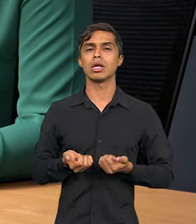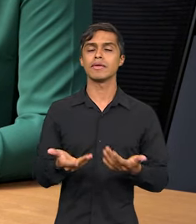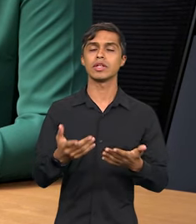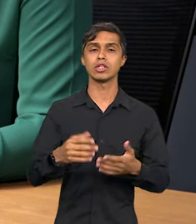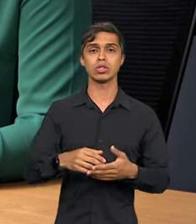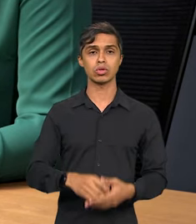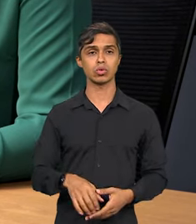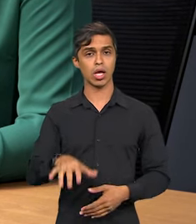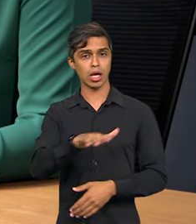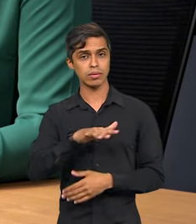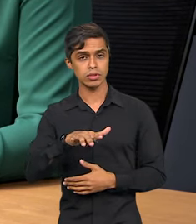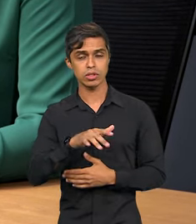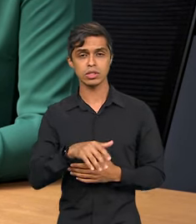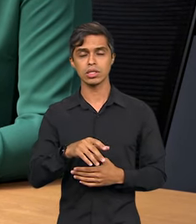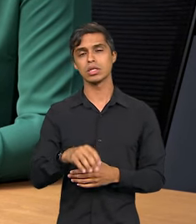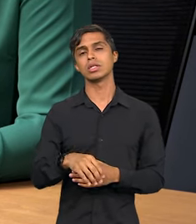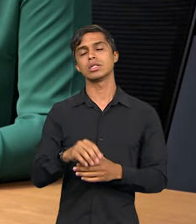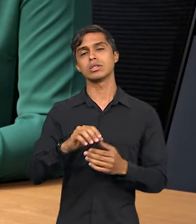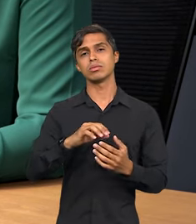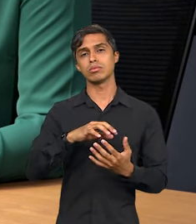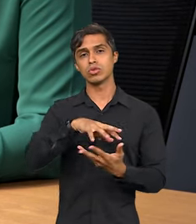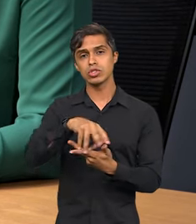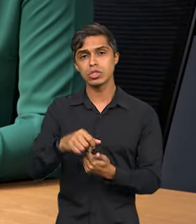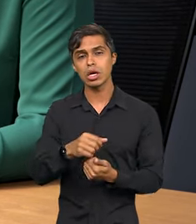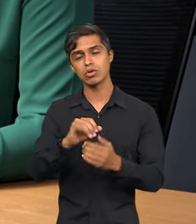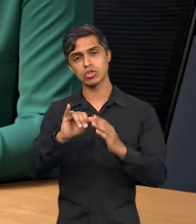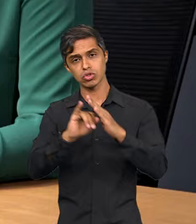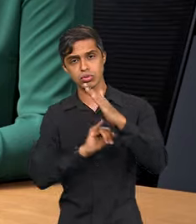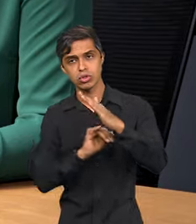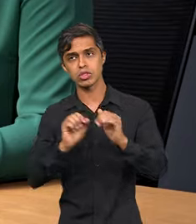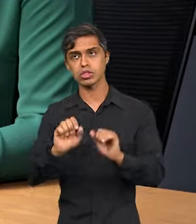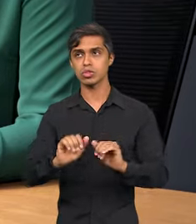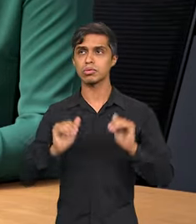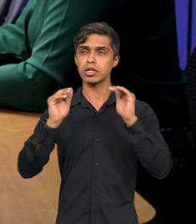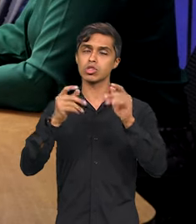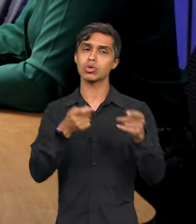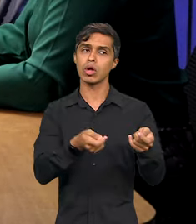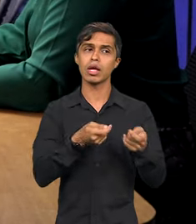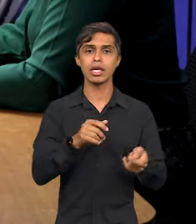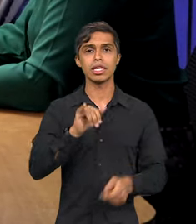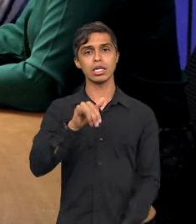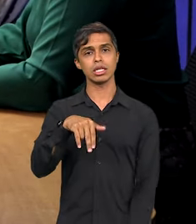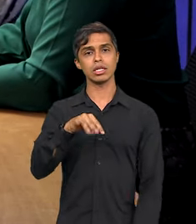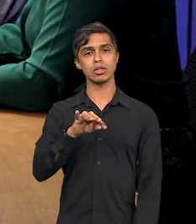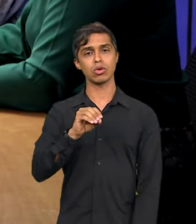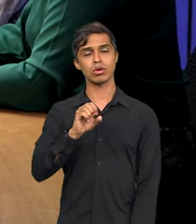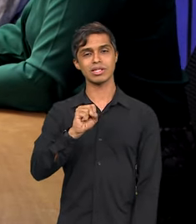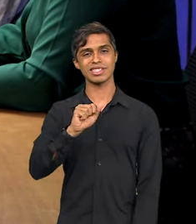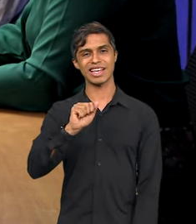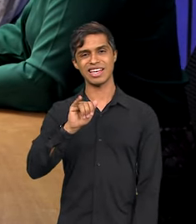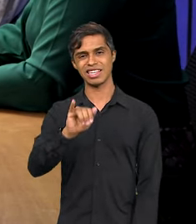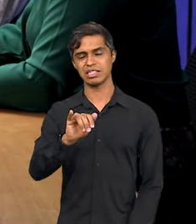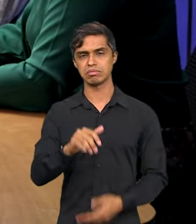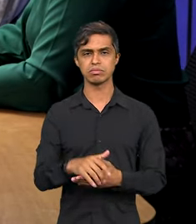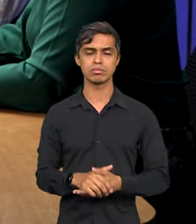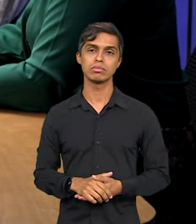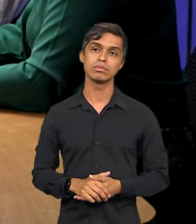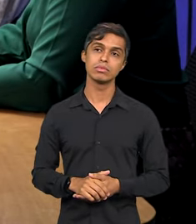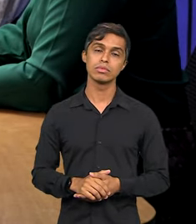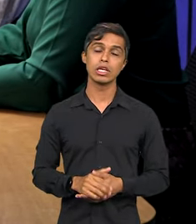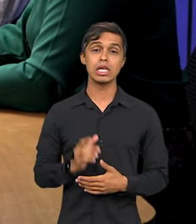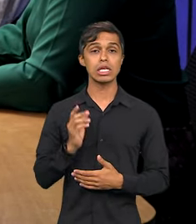da organização eh internacional das iões superiores de controle a ossai e e é uma